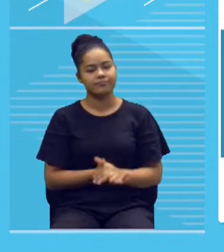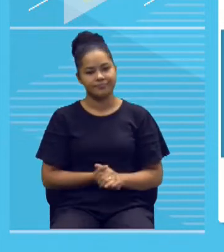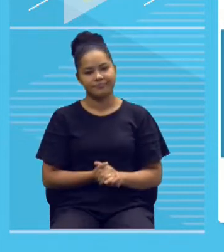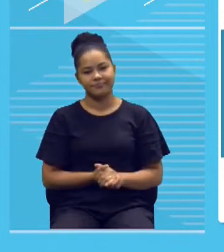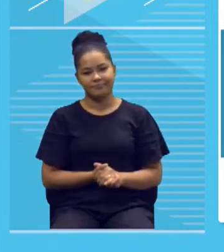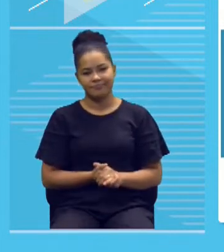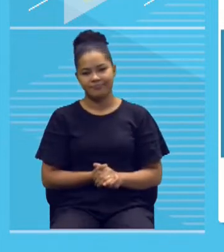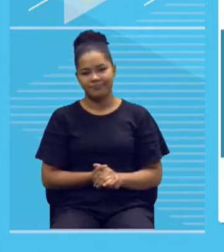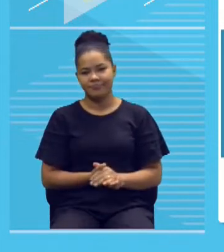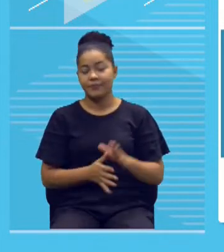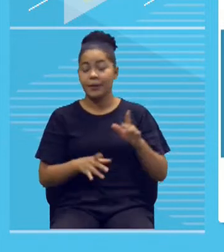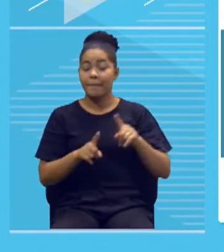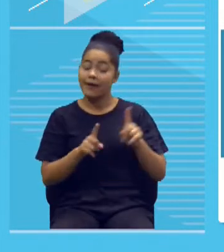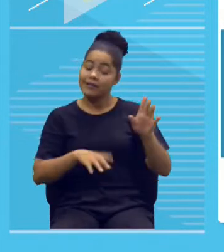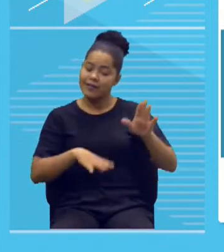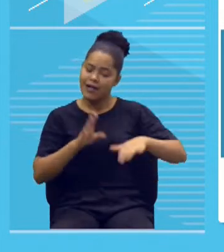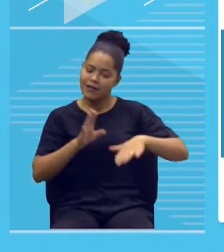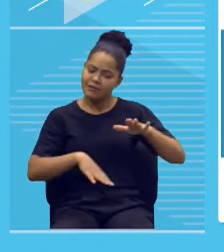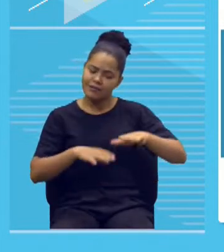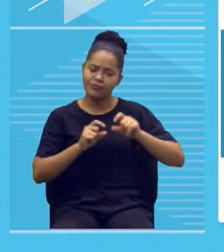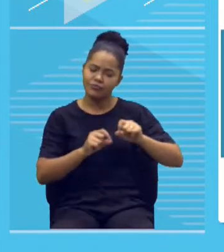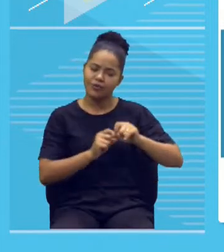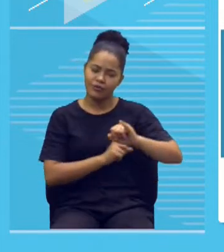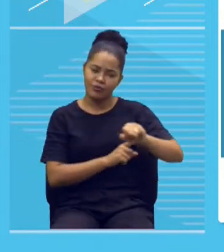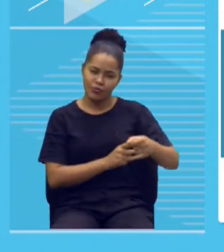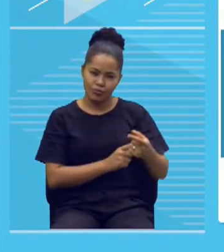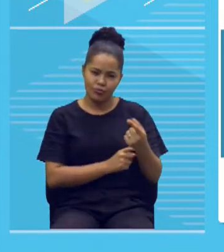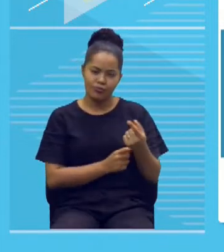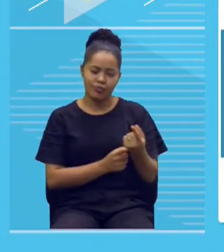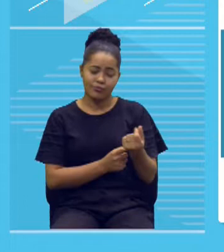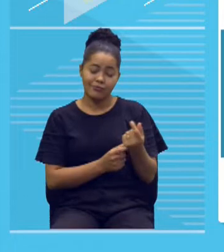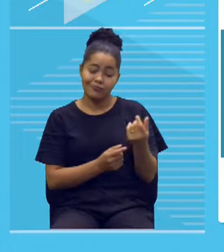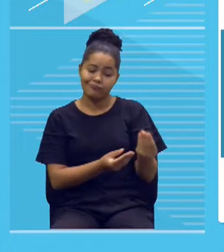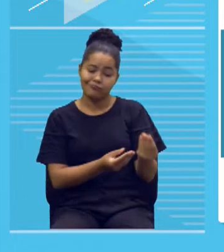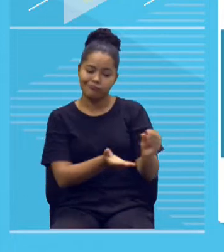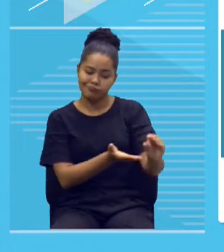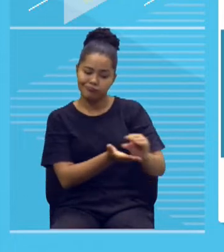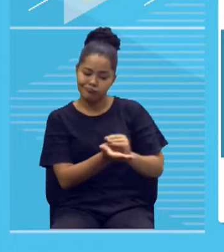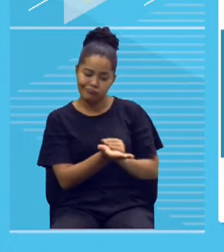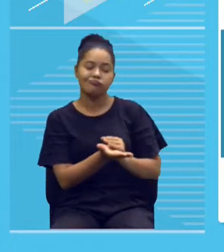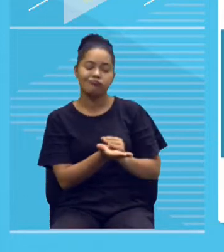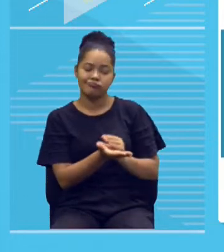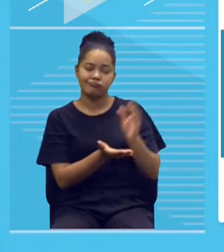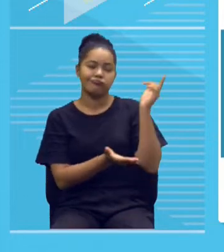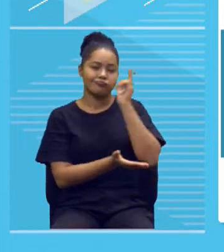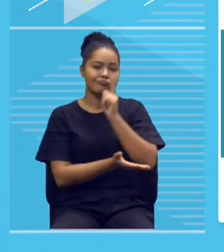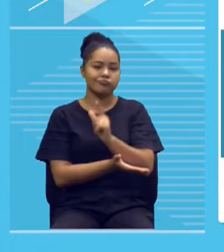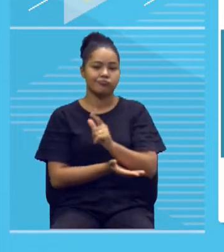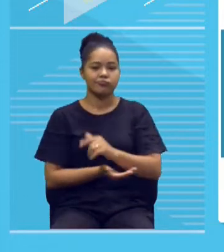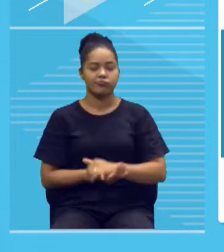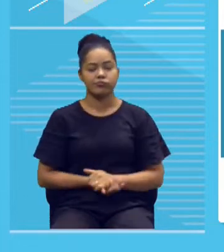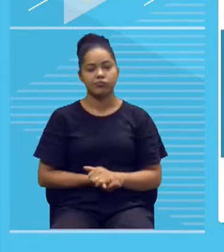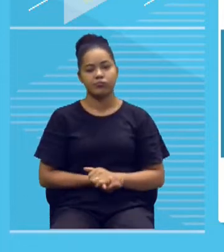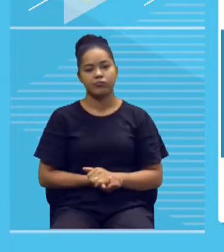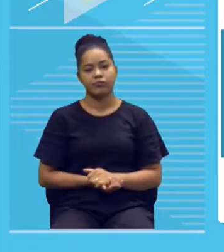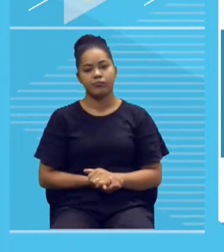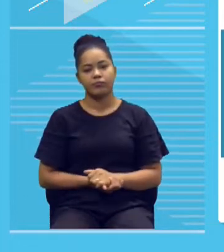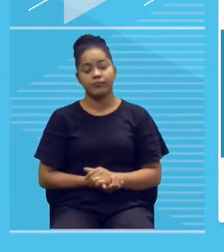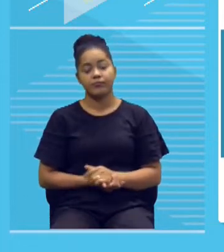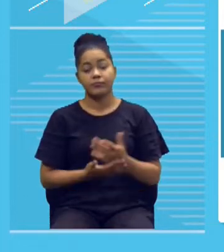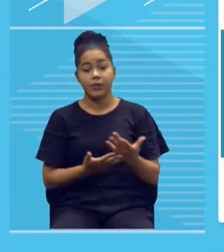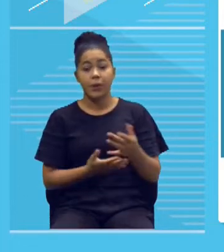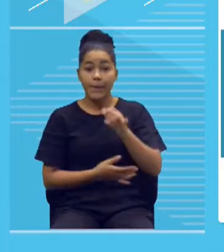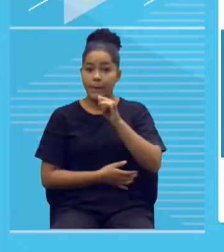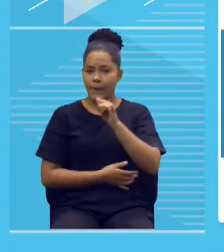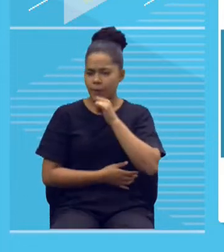a entender e às vezes nós também recebemos juros não é isso quando o professor em aplicações financeiras Professor caso